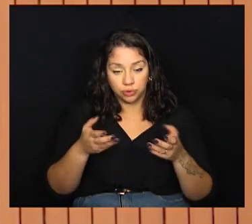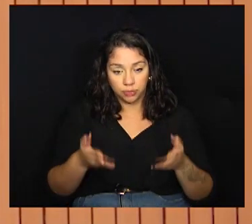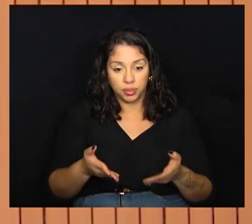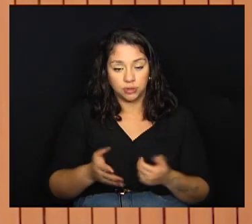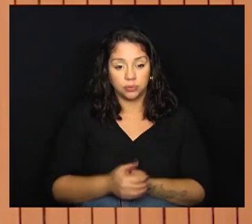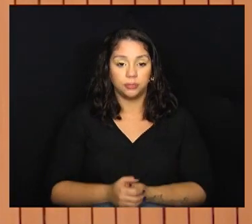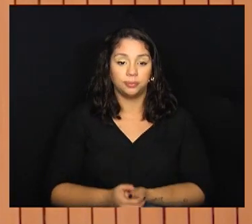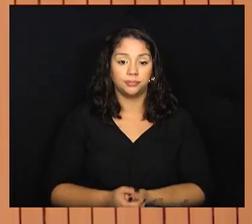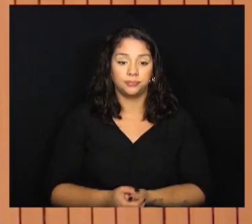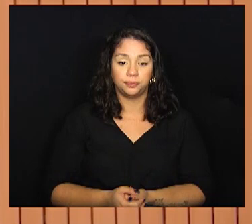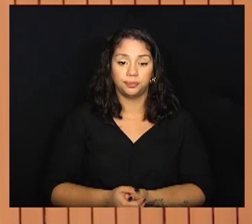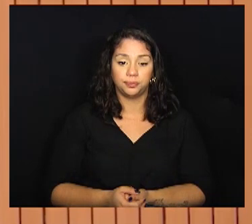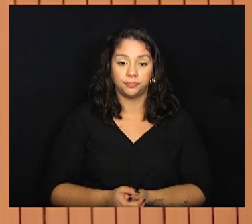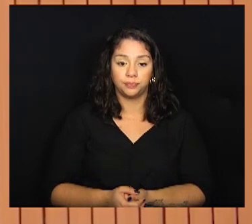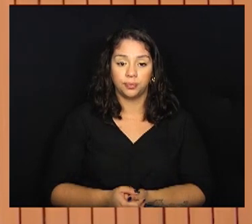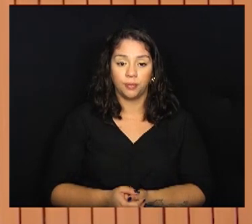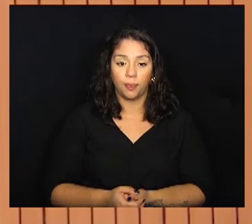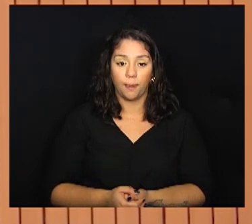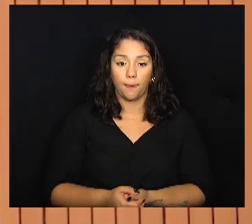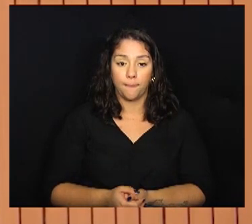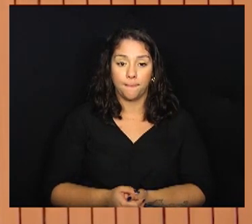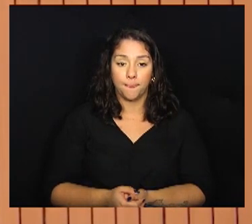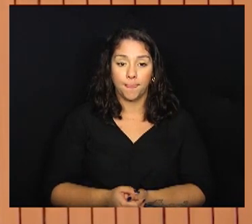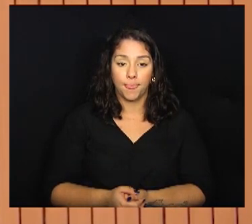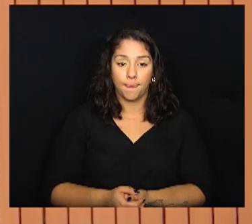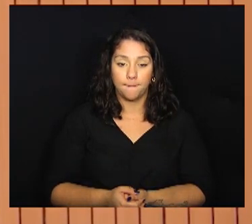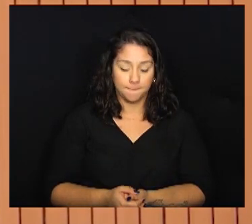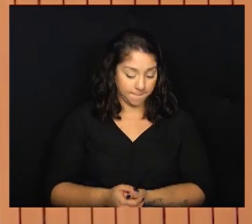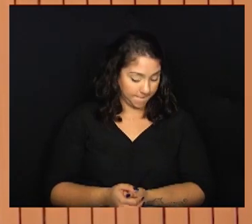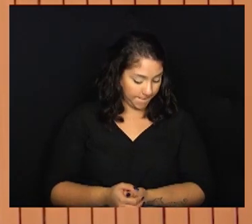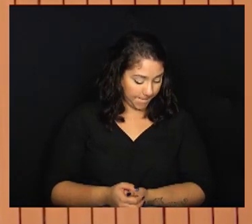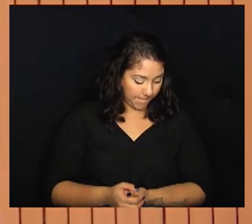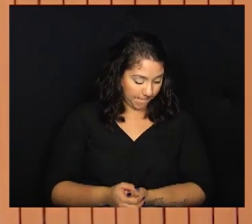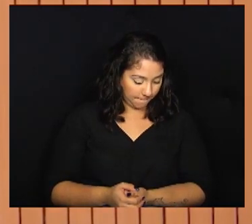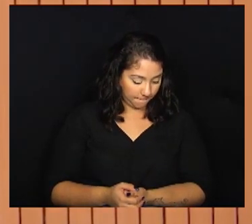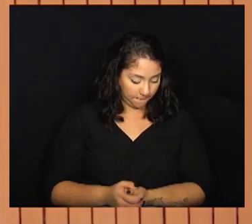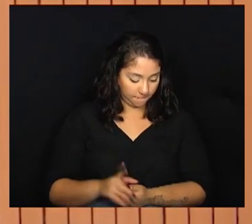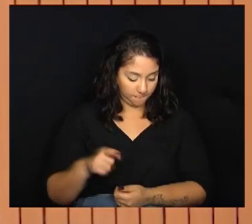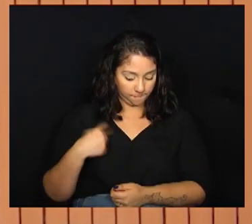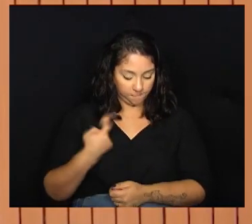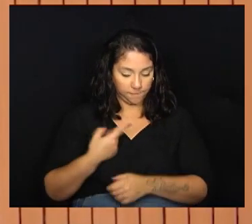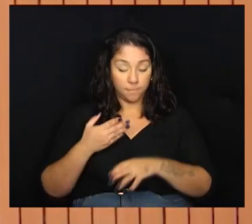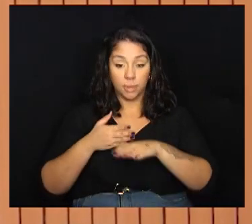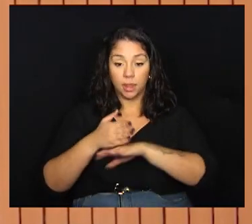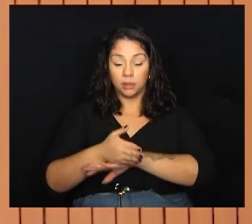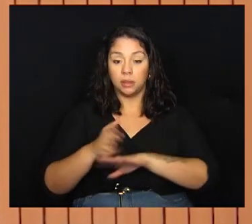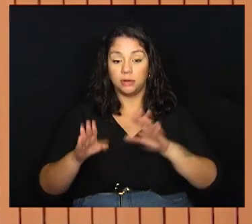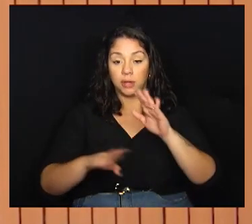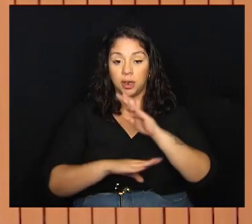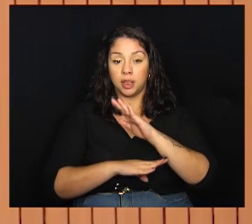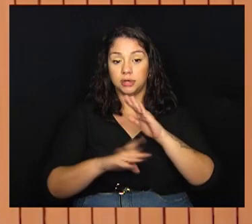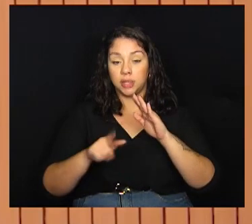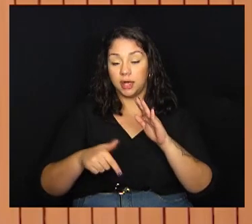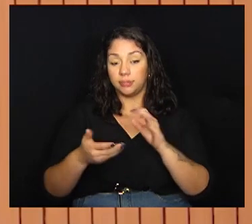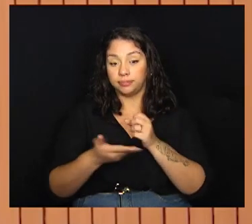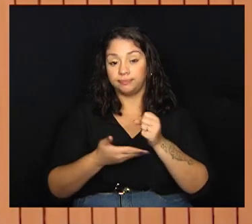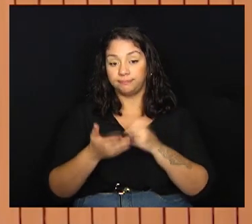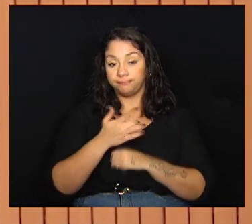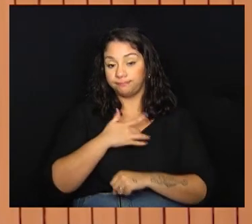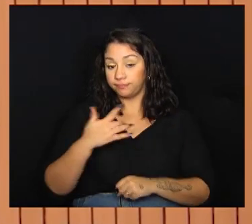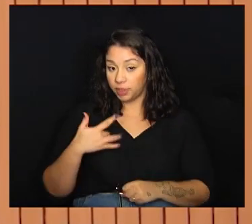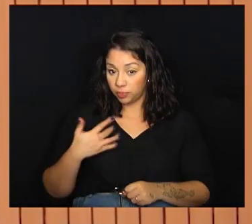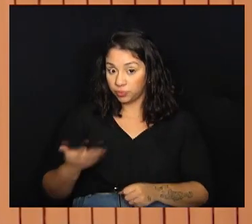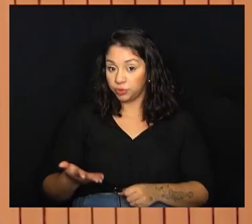isso. A partir da entrada na casa, o cuidado básico é a saúde, o inicial é a